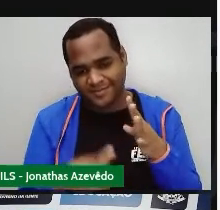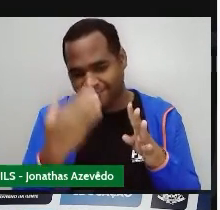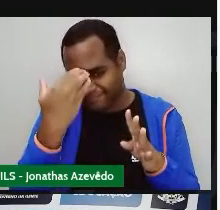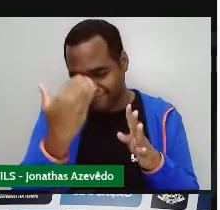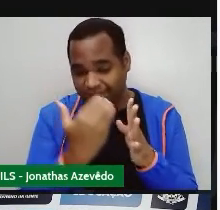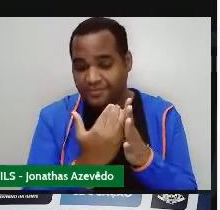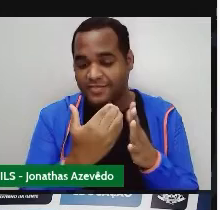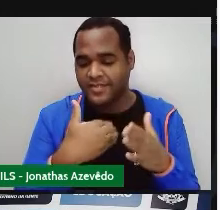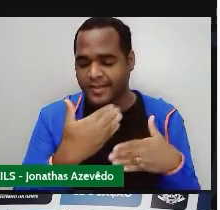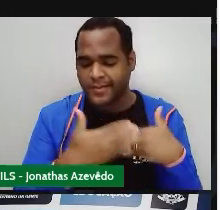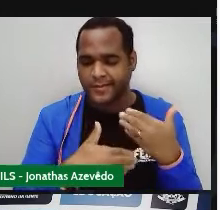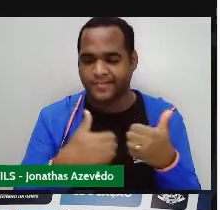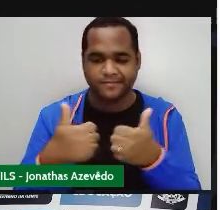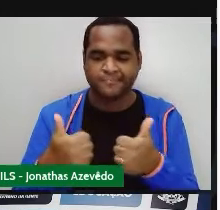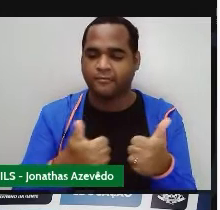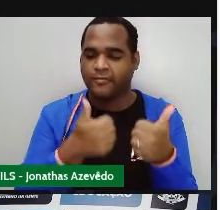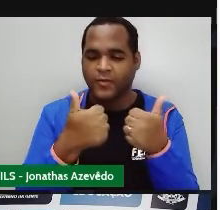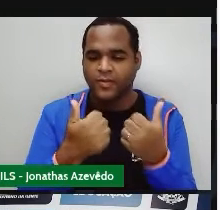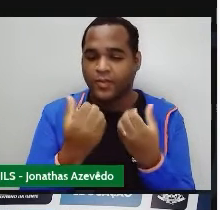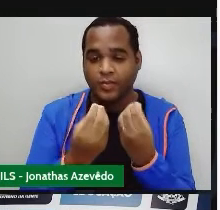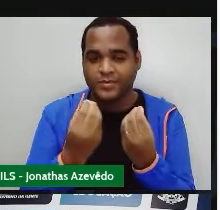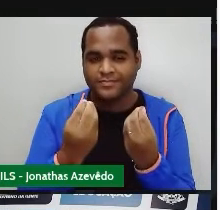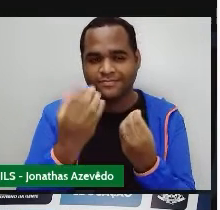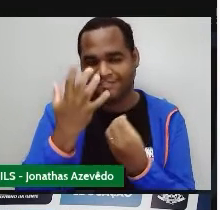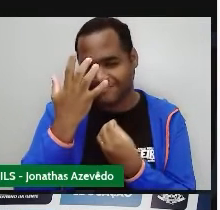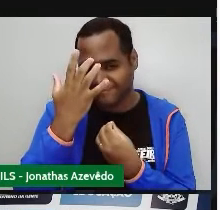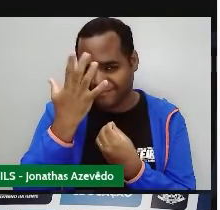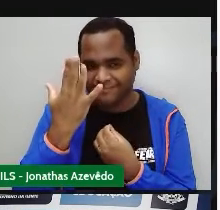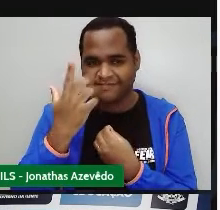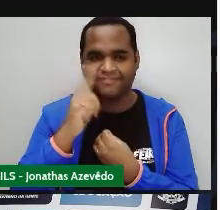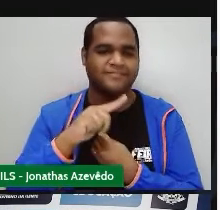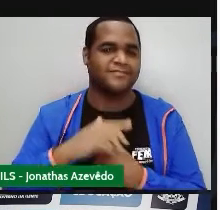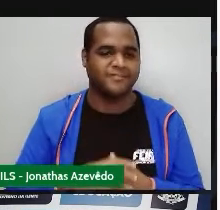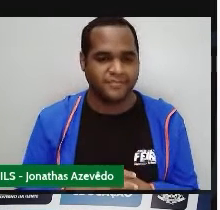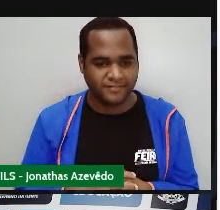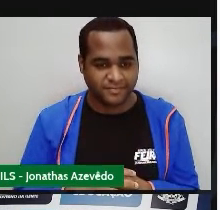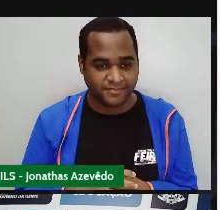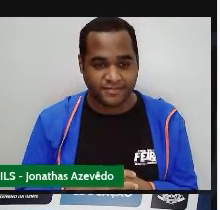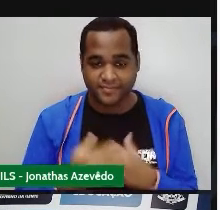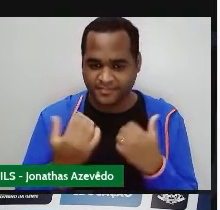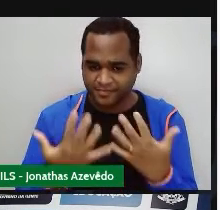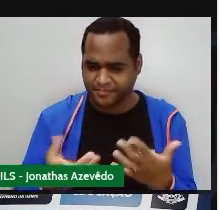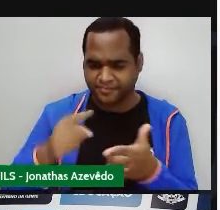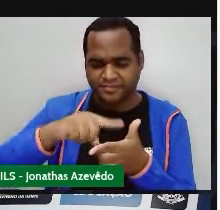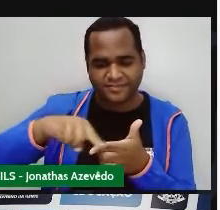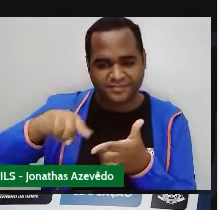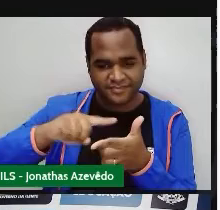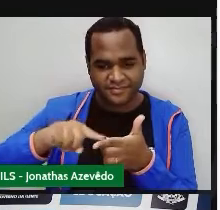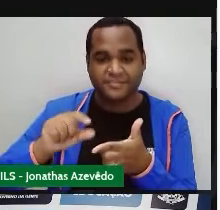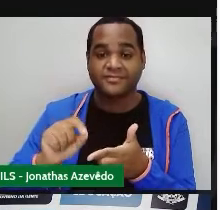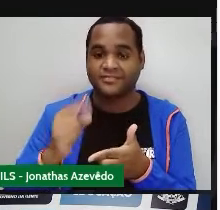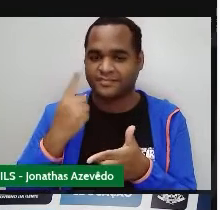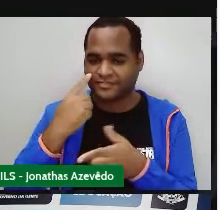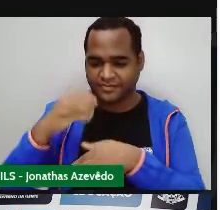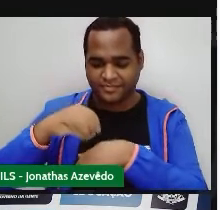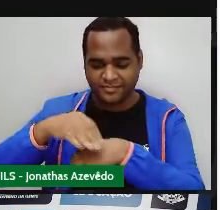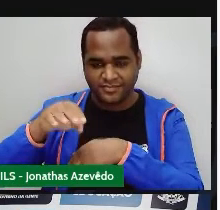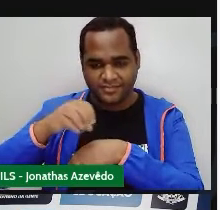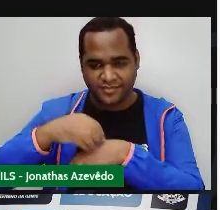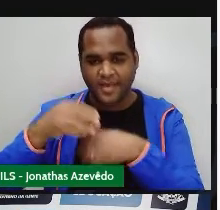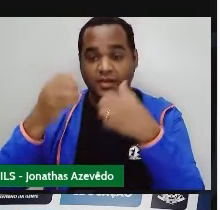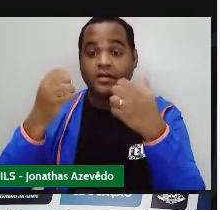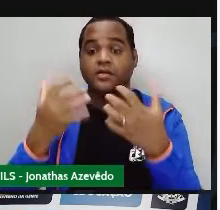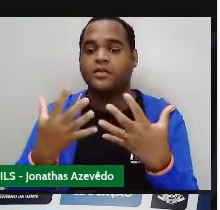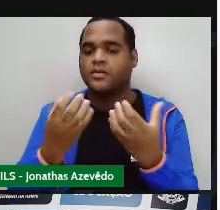a coisa fica um pouco mais fácil de se lidar Tá bom então problema Esse problema eu trouxe porque pode ser um problema